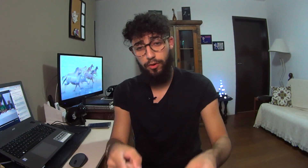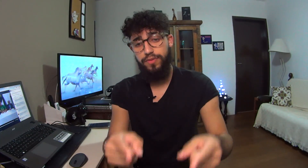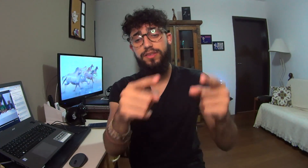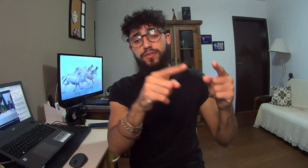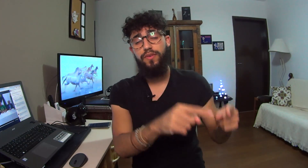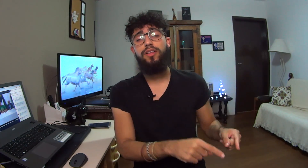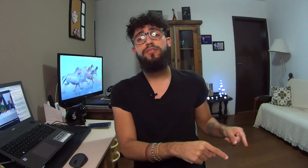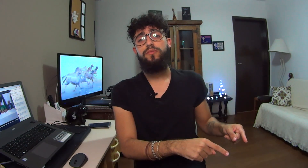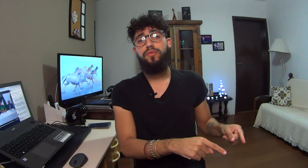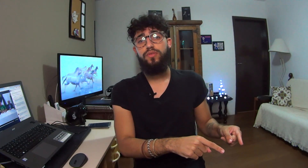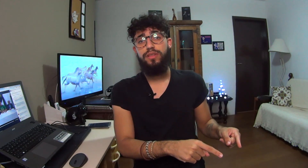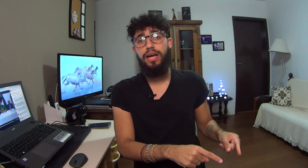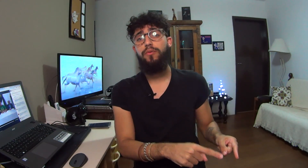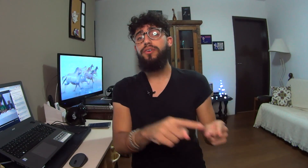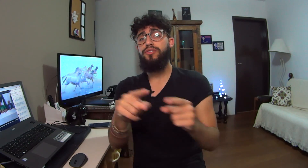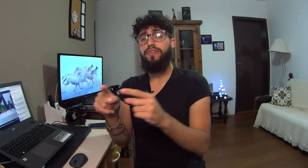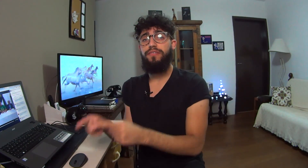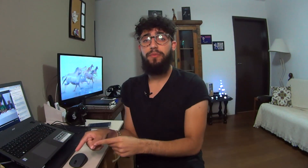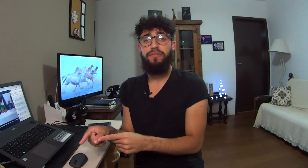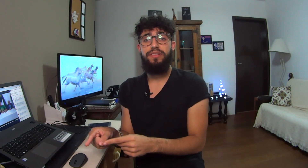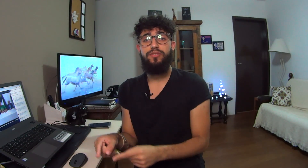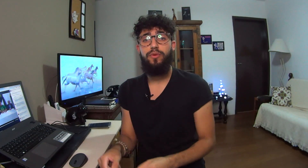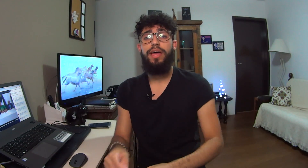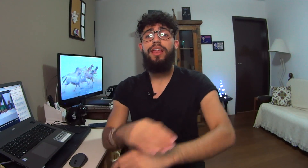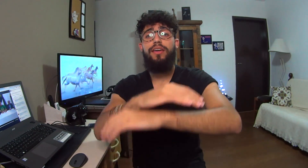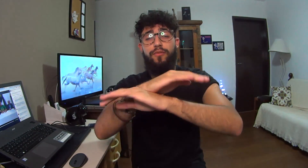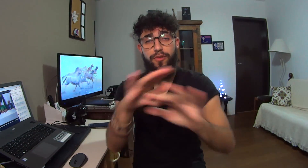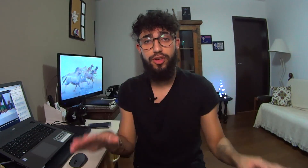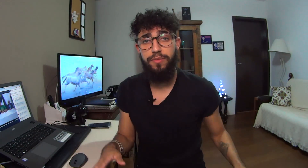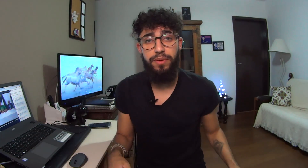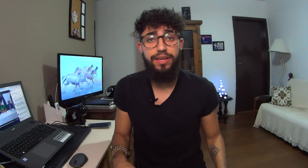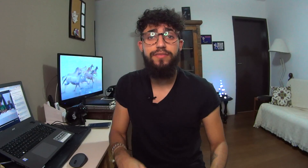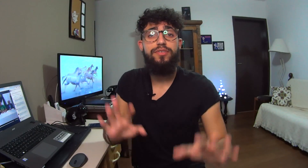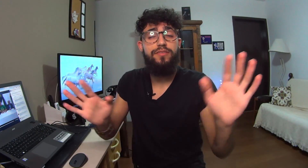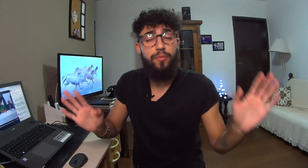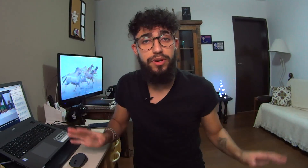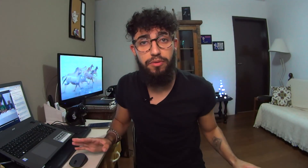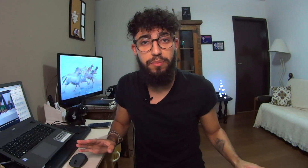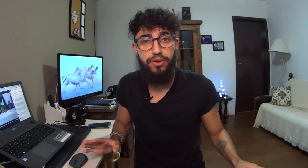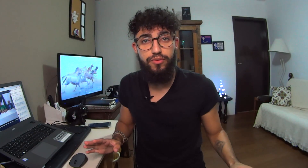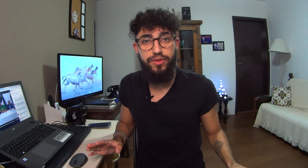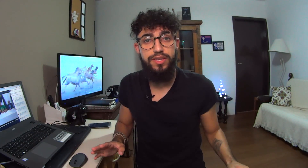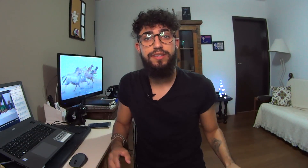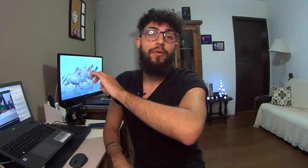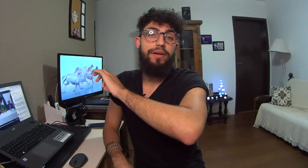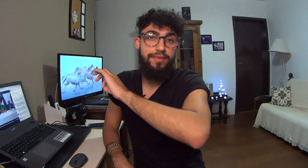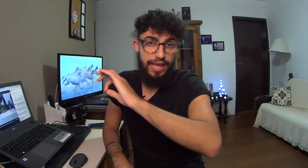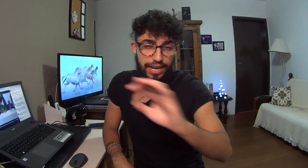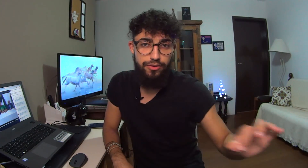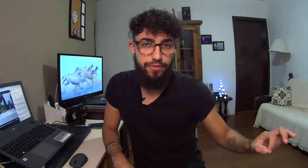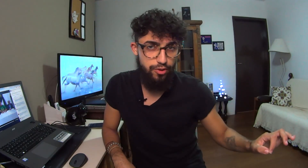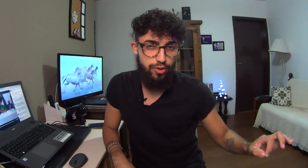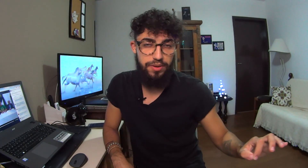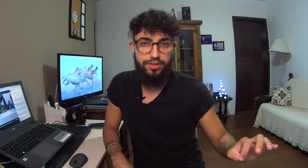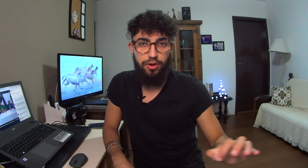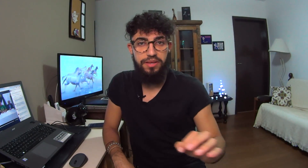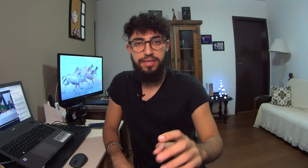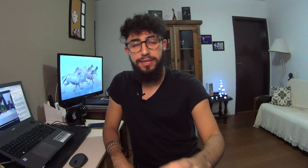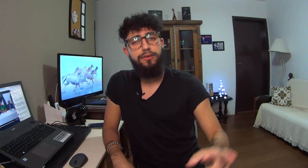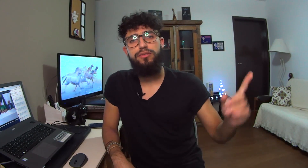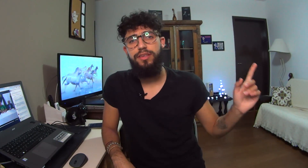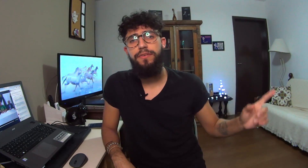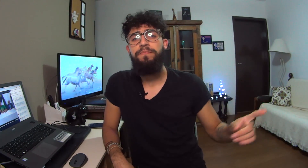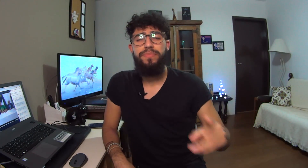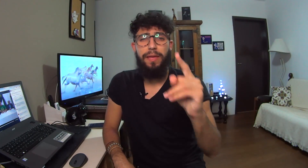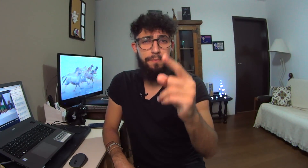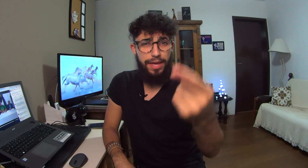que, ó, ou vocês votam no Bolsonaro ou a gente vai virar uma Venezuela, eu vou fechar a empresa e vocês vão perder o emprego de vocês. Tem uma série de vídeos sobre esse homem